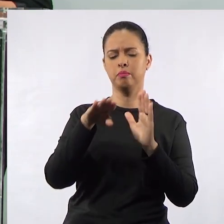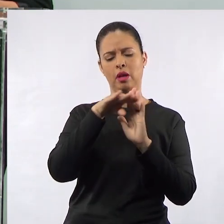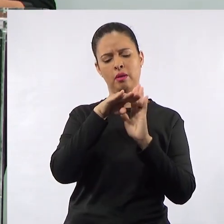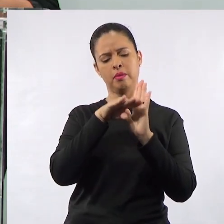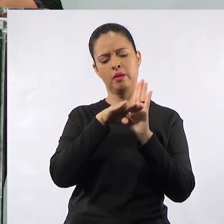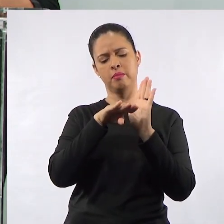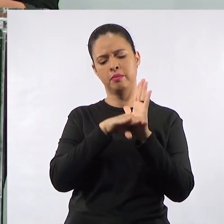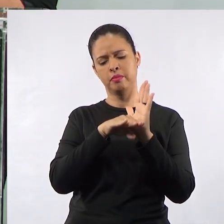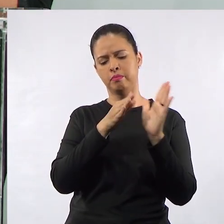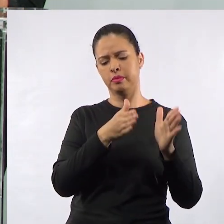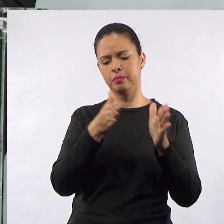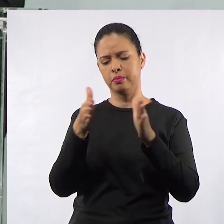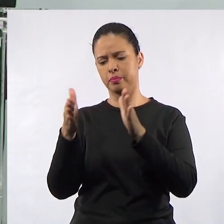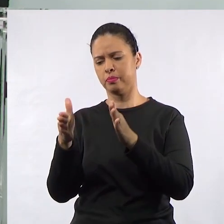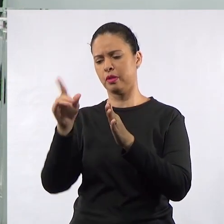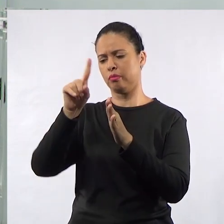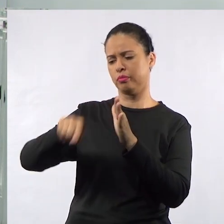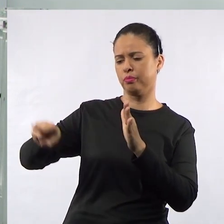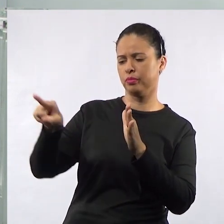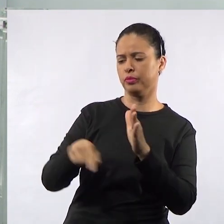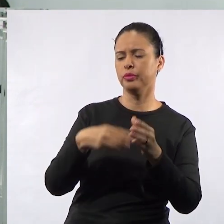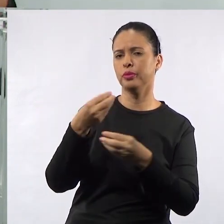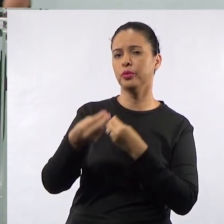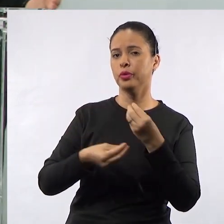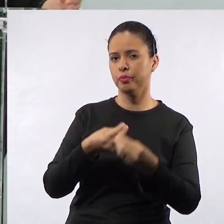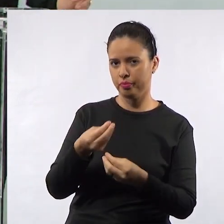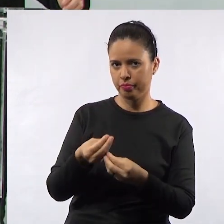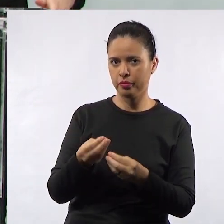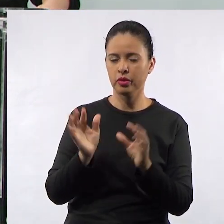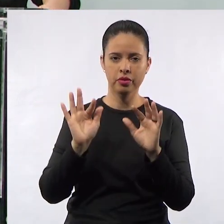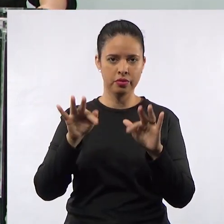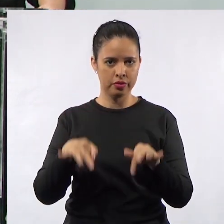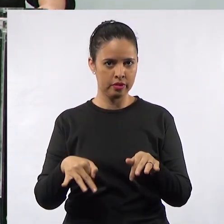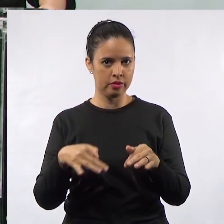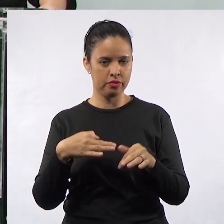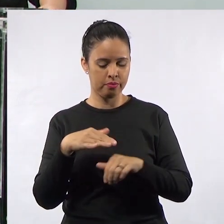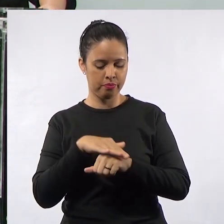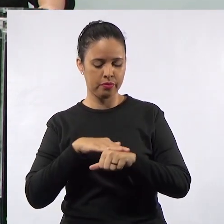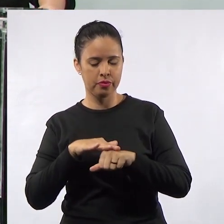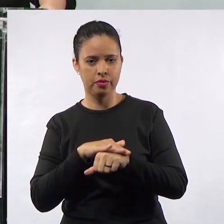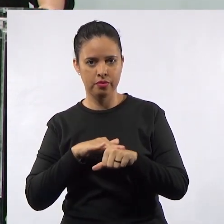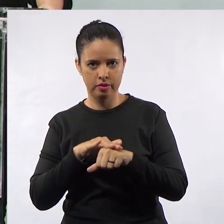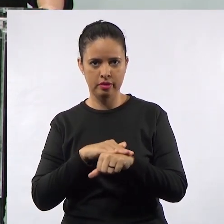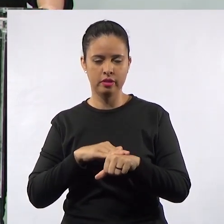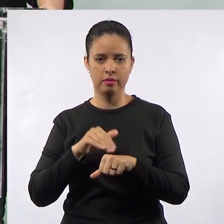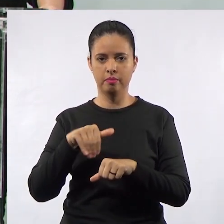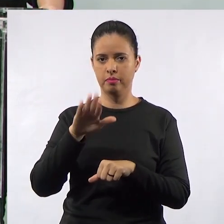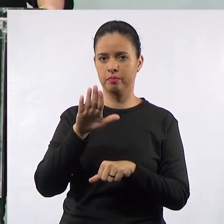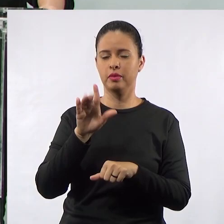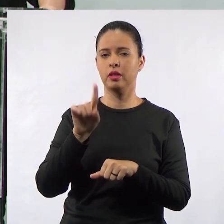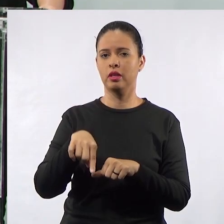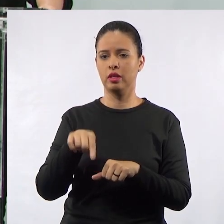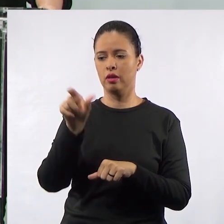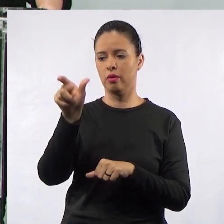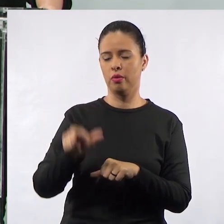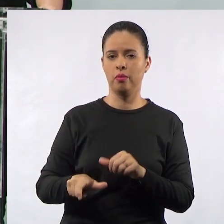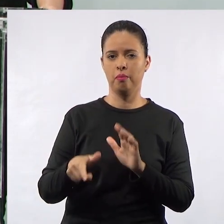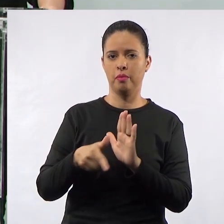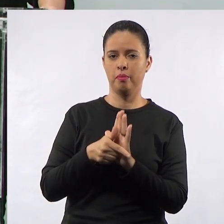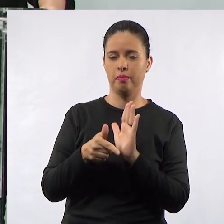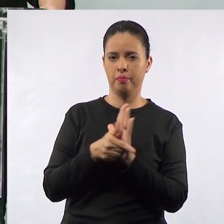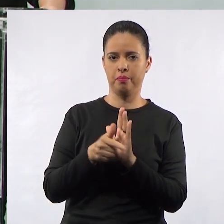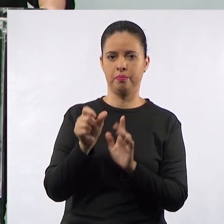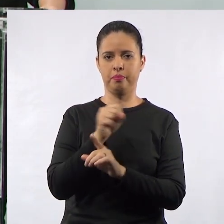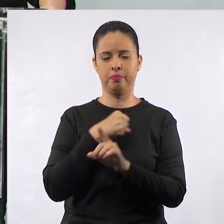que essa pessoa jurídica ela venha ser desconstituída e ao final nós vamos conversar um pouquinho também sobre a função social da